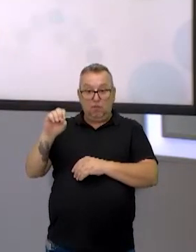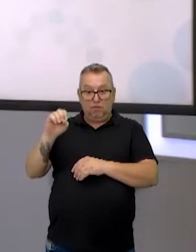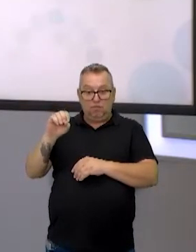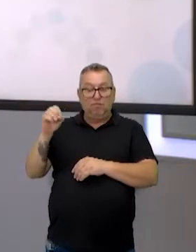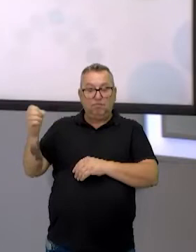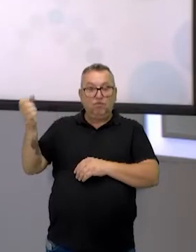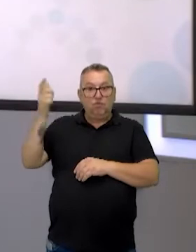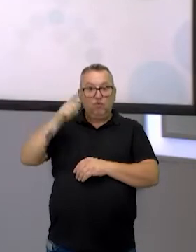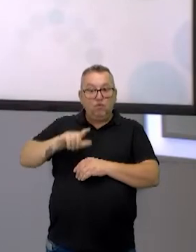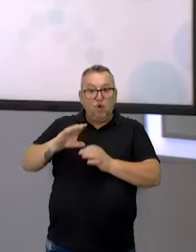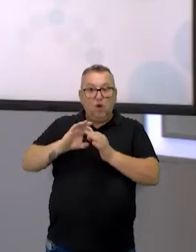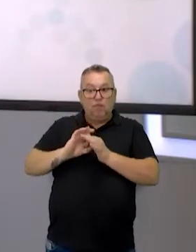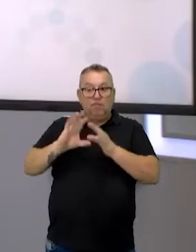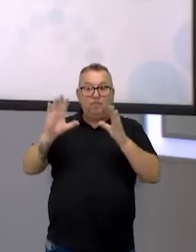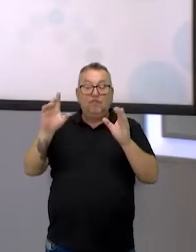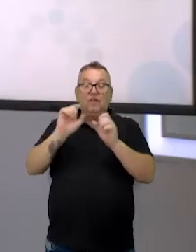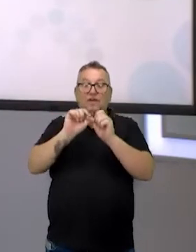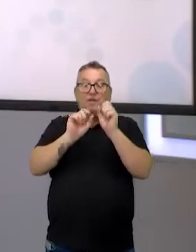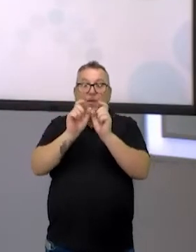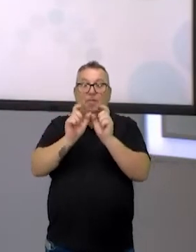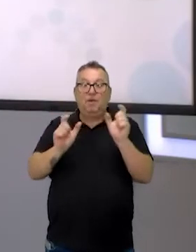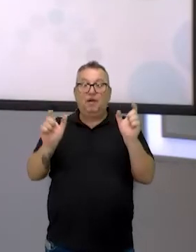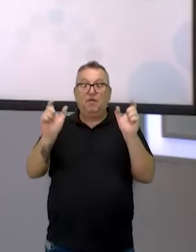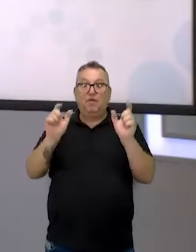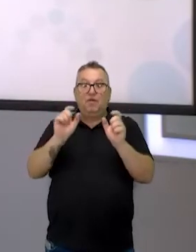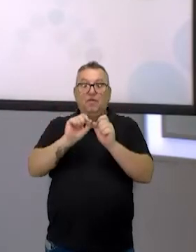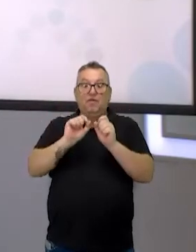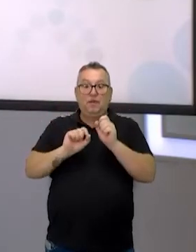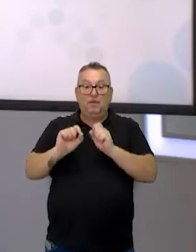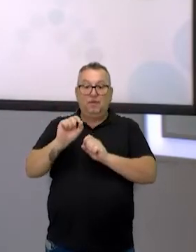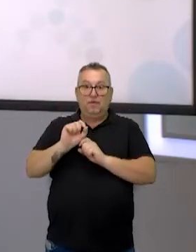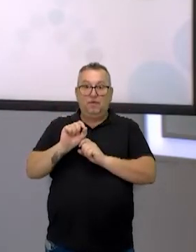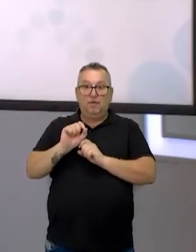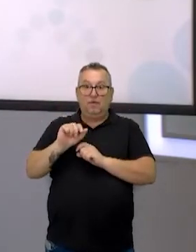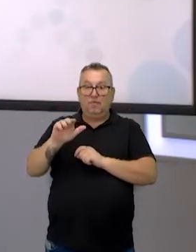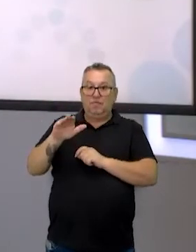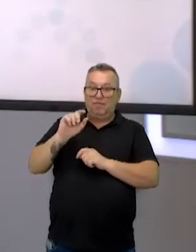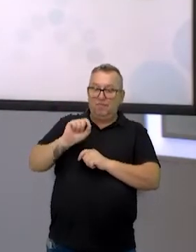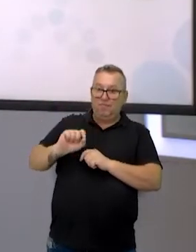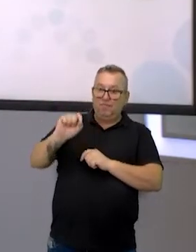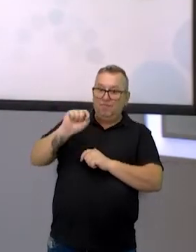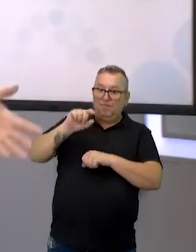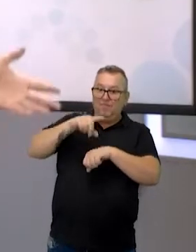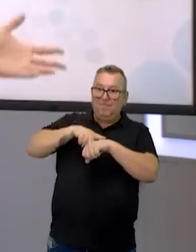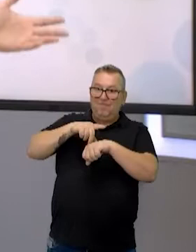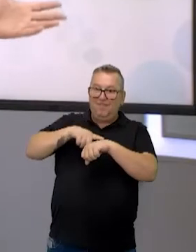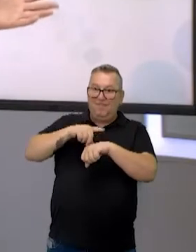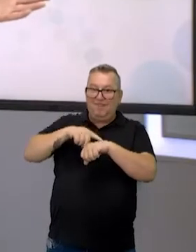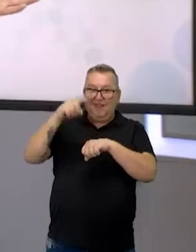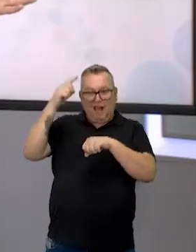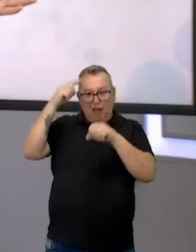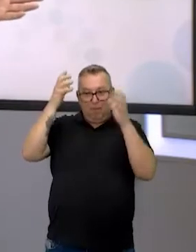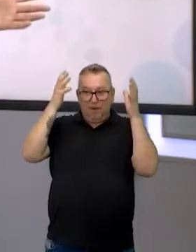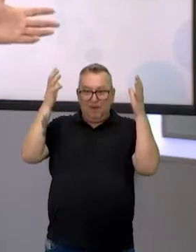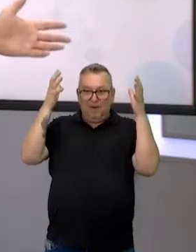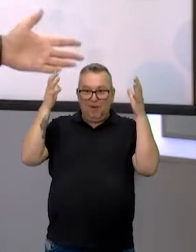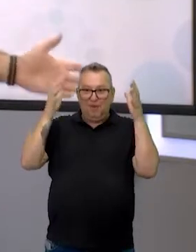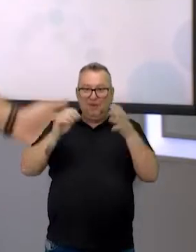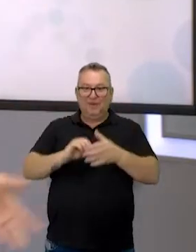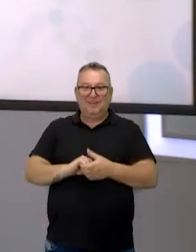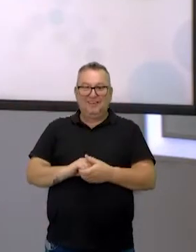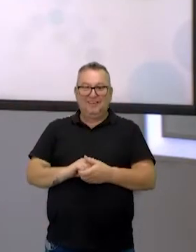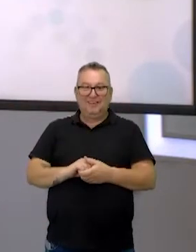do objetivo, fazer uma parte. E para fazer essa parte, eu chamo o Momento Cabeção. Cadê o Momento